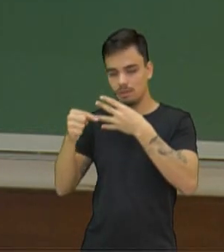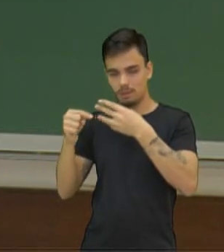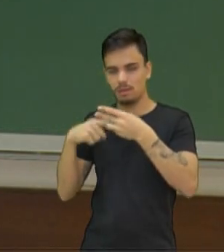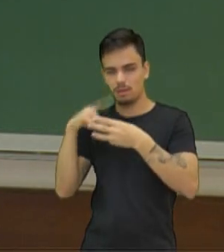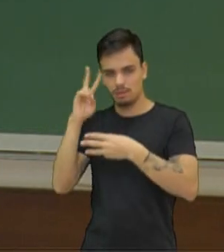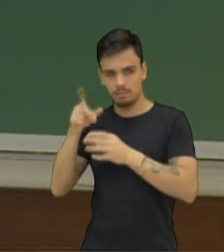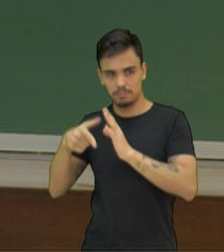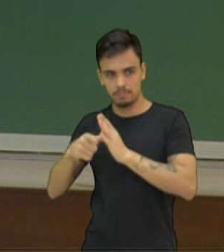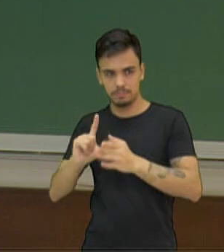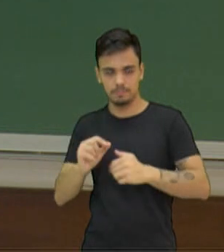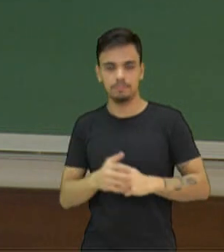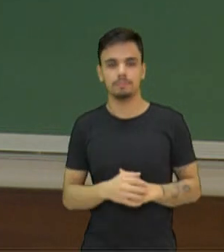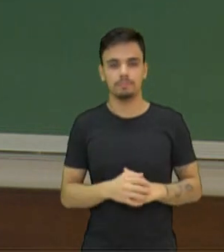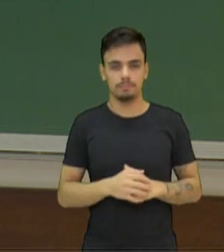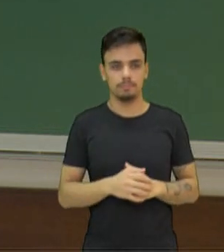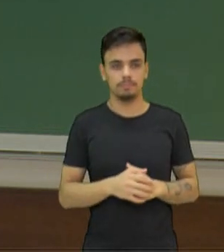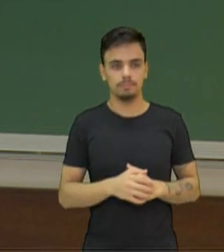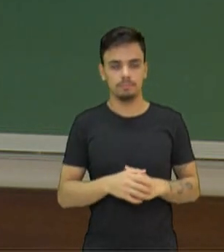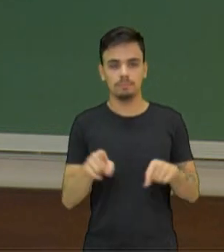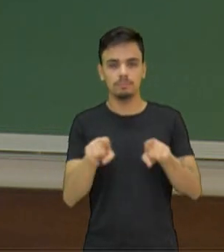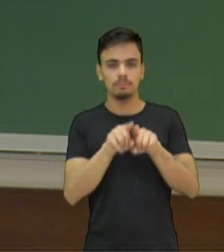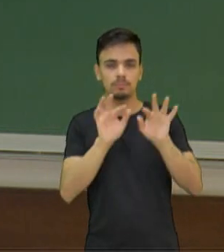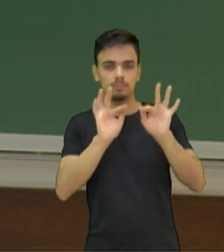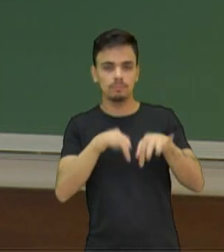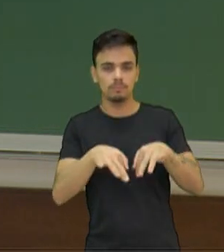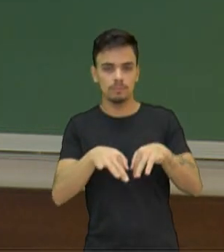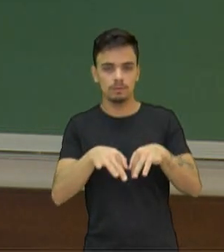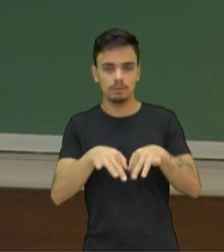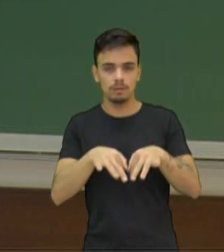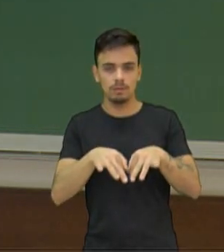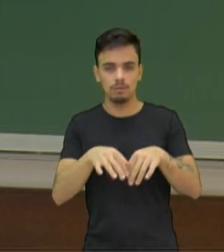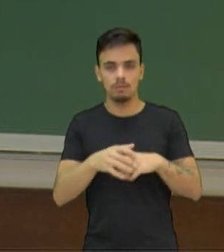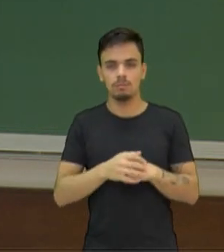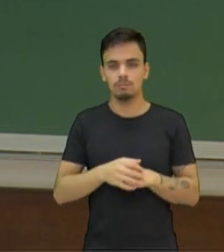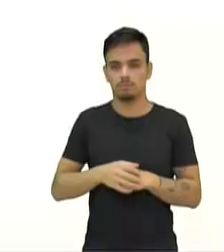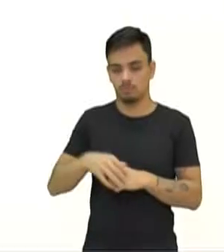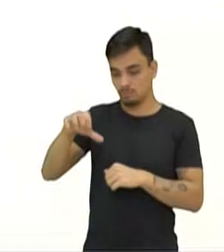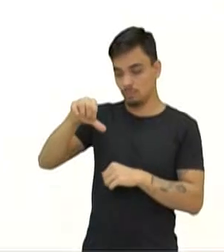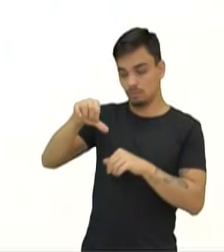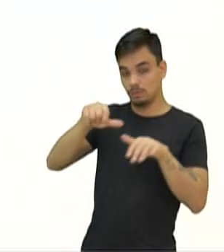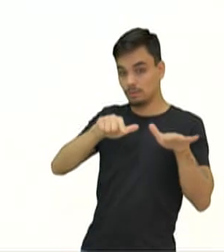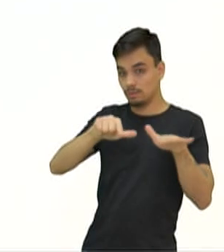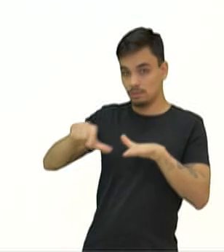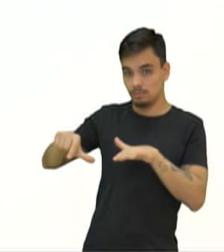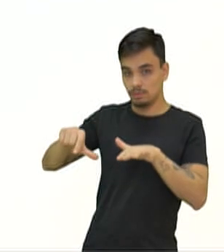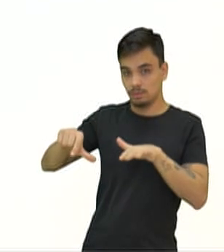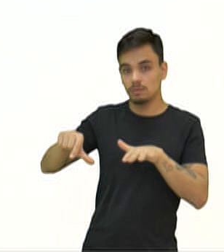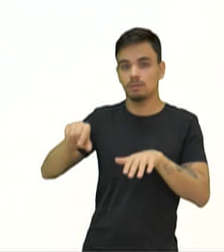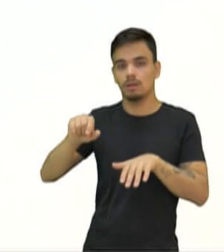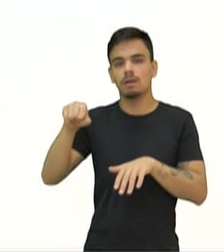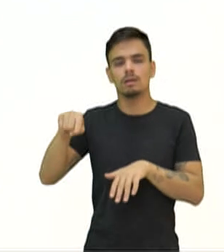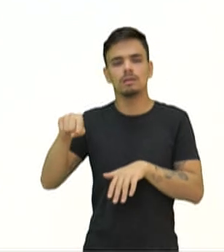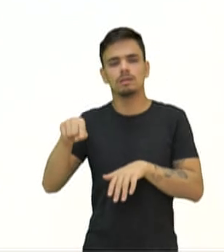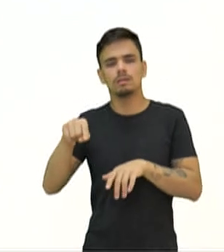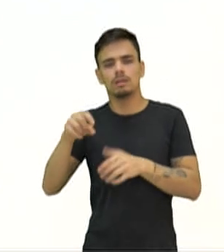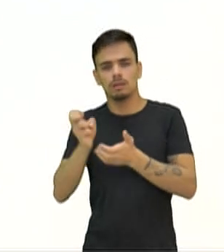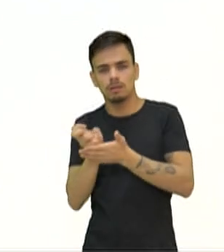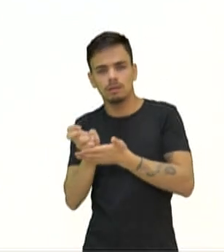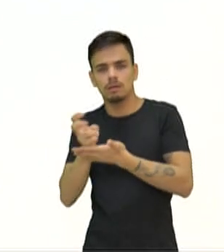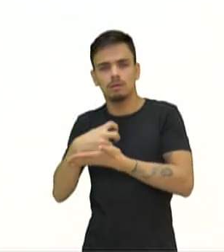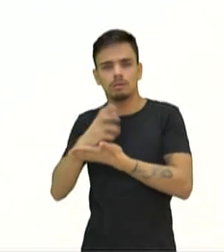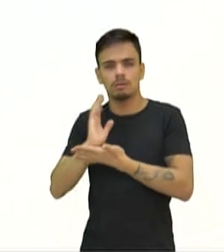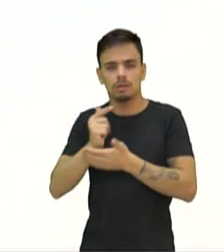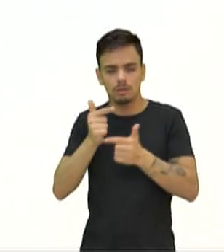Beleza? Ao final da 9ª semana, já a 9ª semana de gestação, né? Esse embriãozinho que já sofreu as